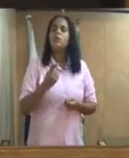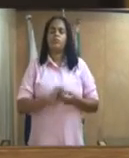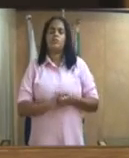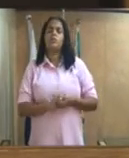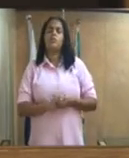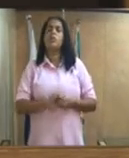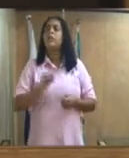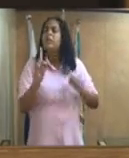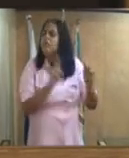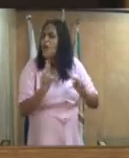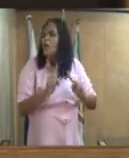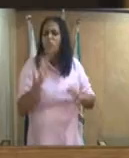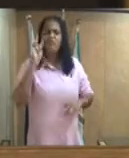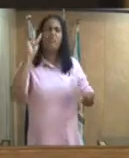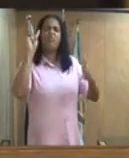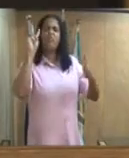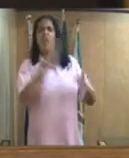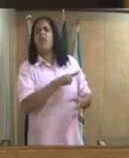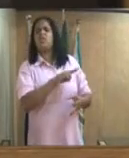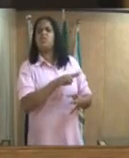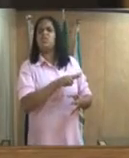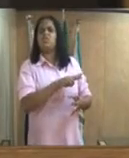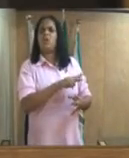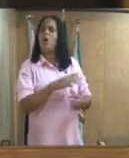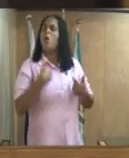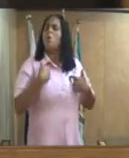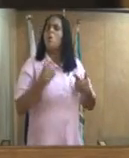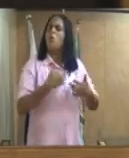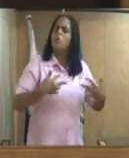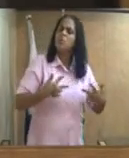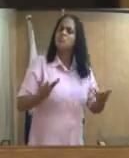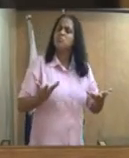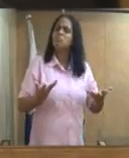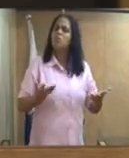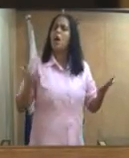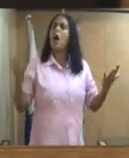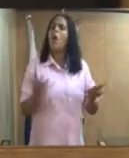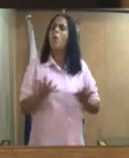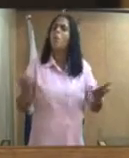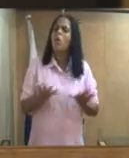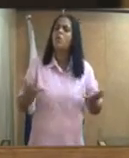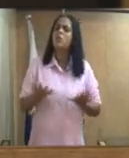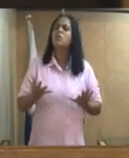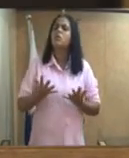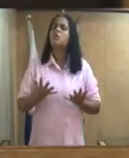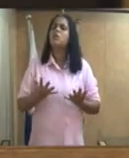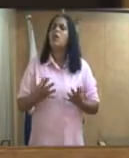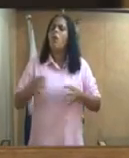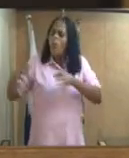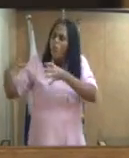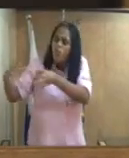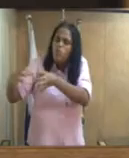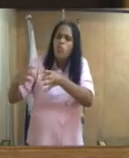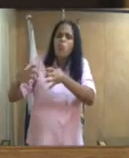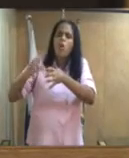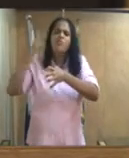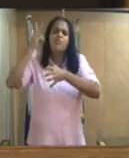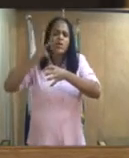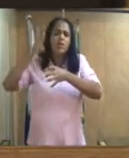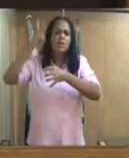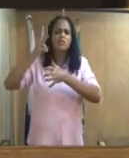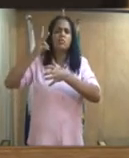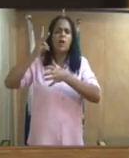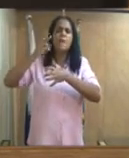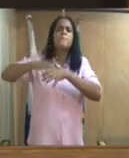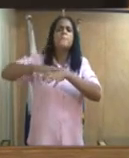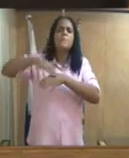não vejo com esse mesmo afinco no momento em que um grupo de vereadores, mais